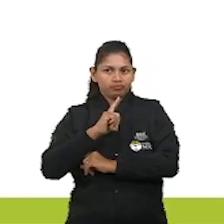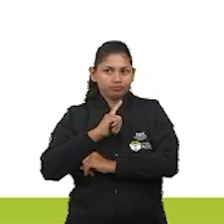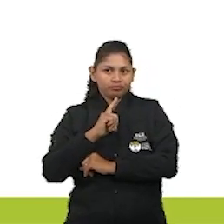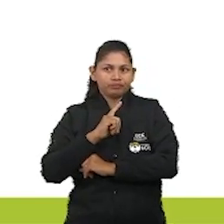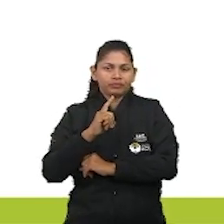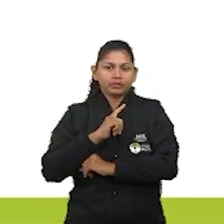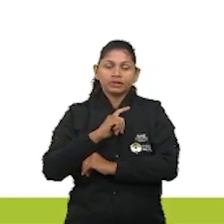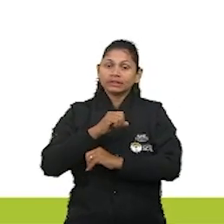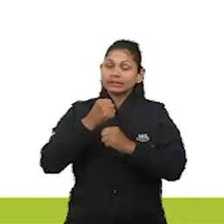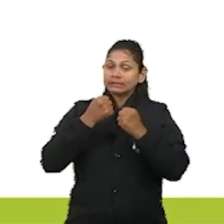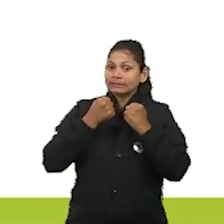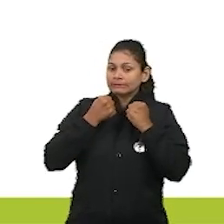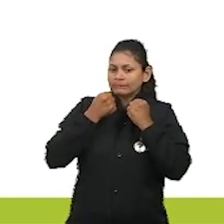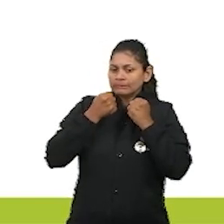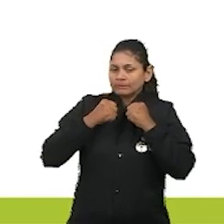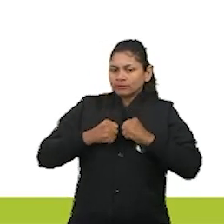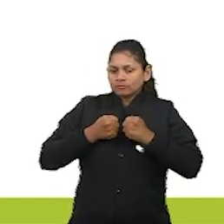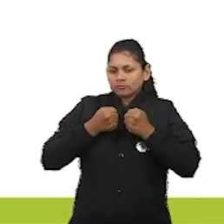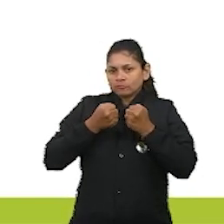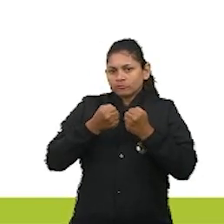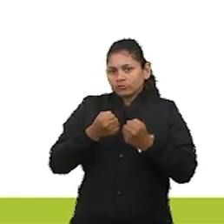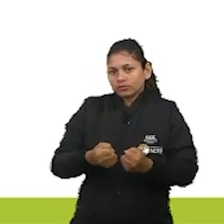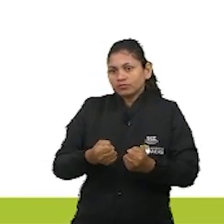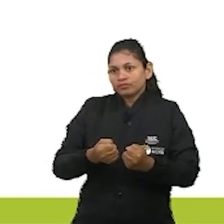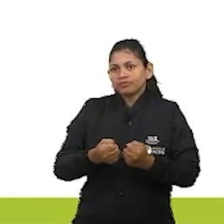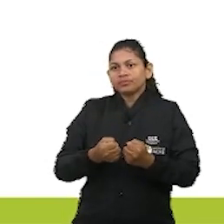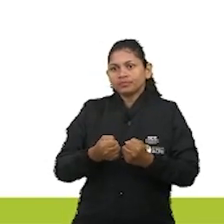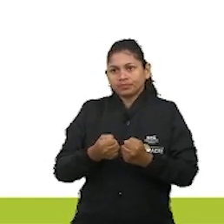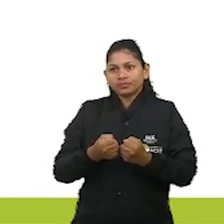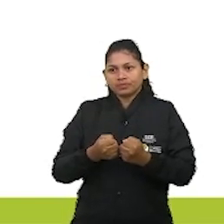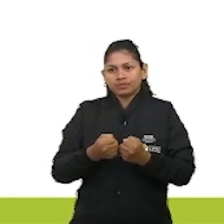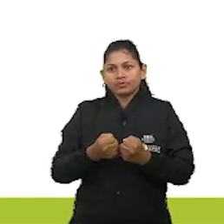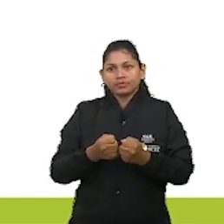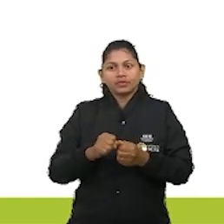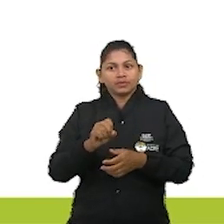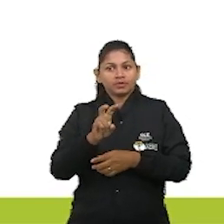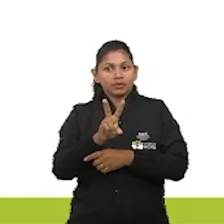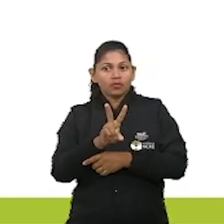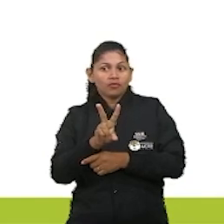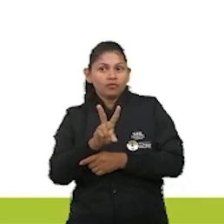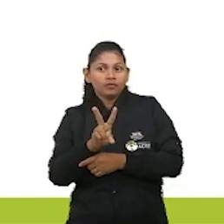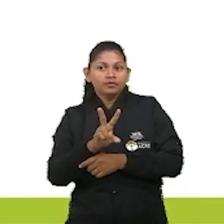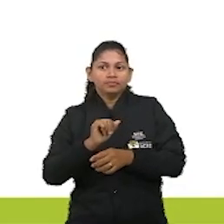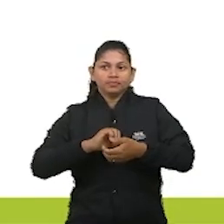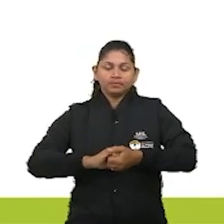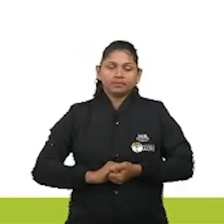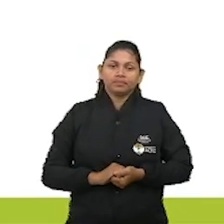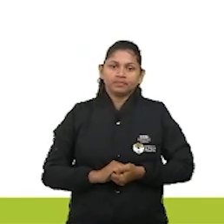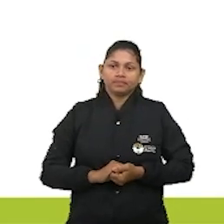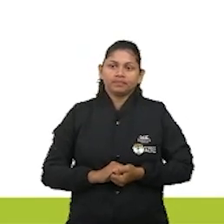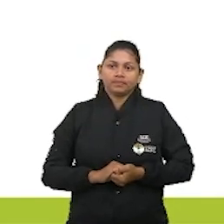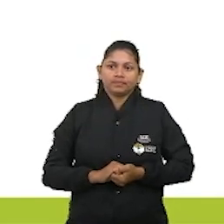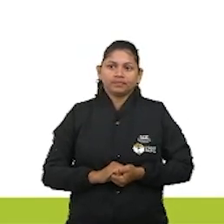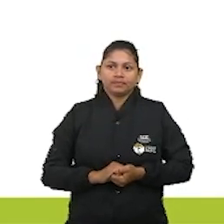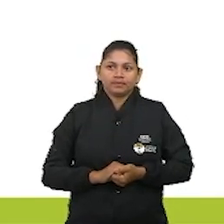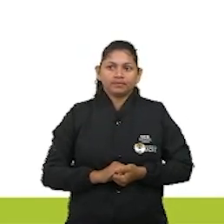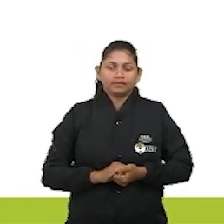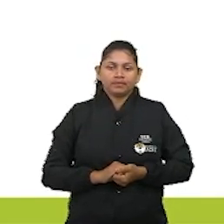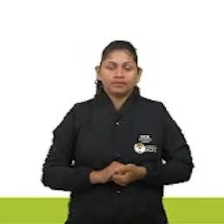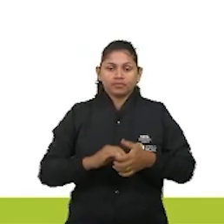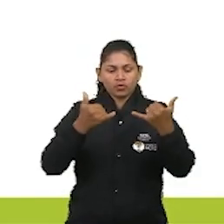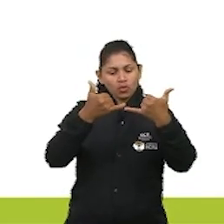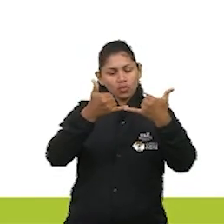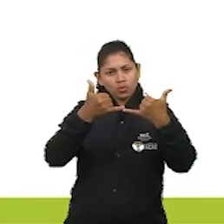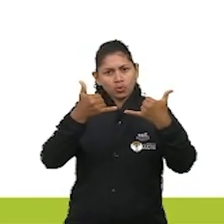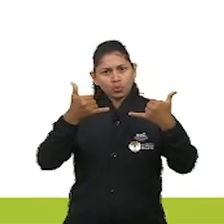considerar a bateria. A bateria, gente, seria esse que tem o volts aqui, tá? Sempre associa aí. E os fios